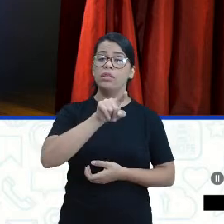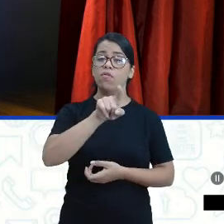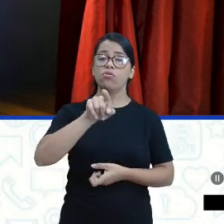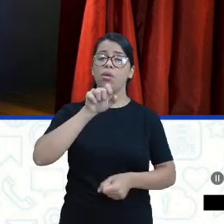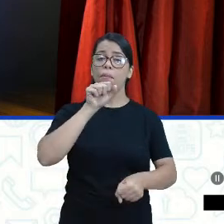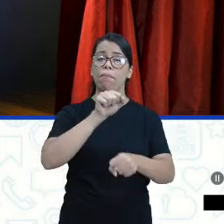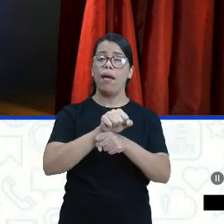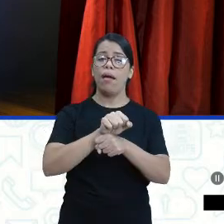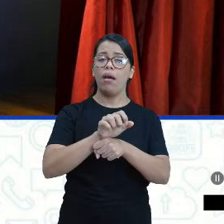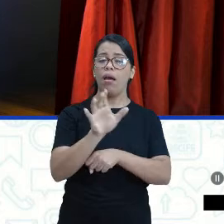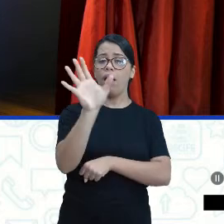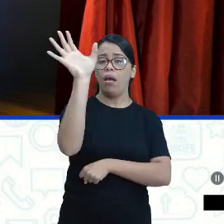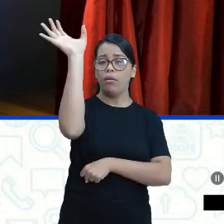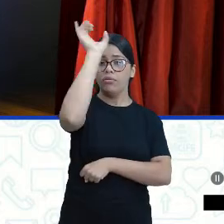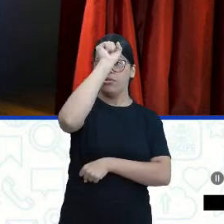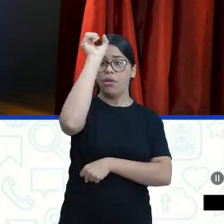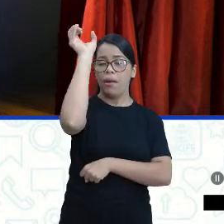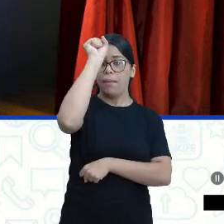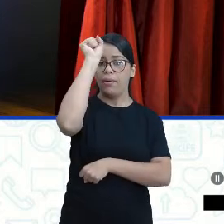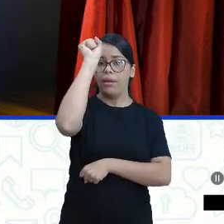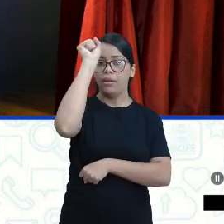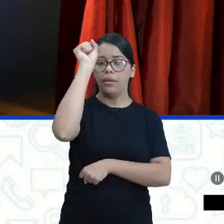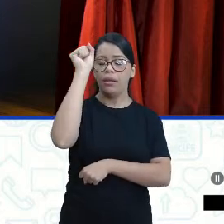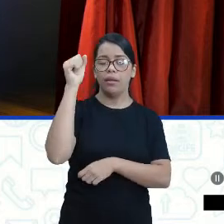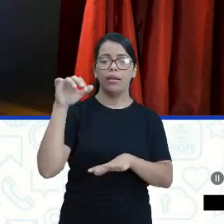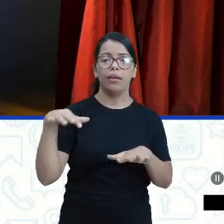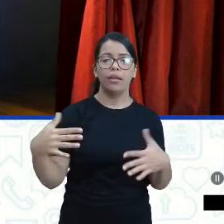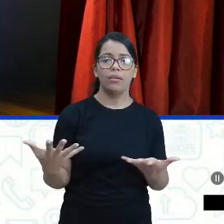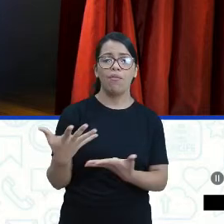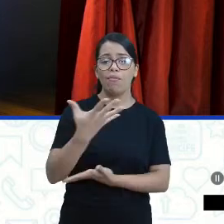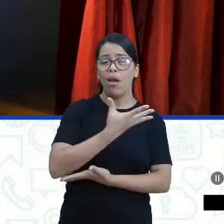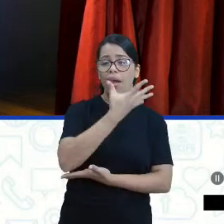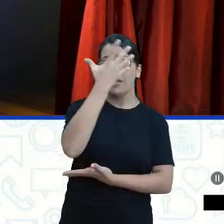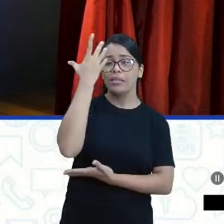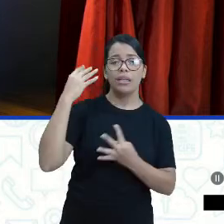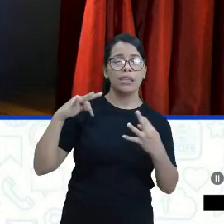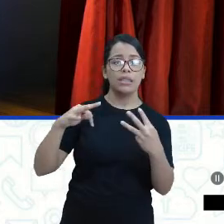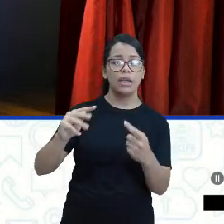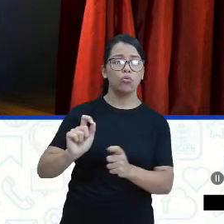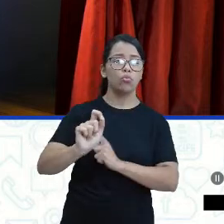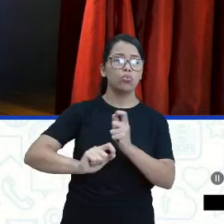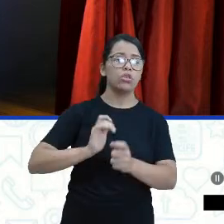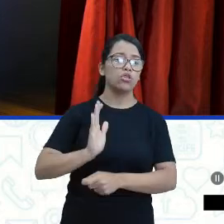Parar de aprender, logo esquecerá o que sabe.